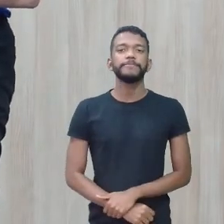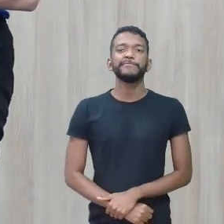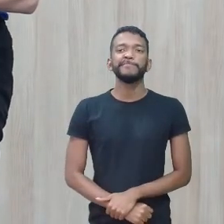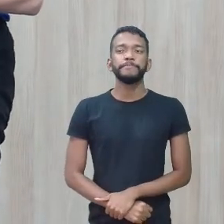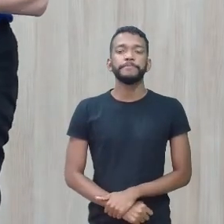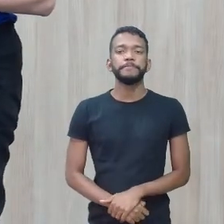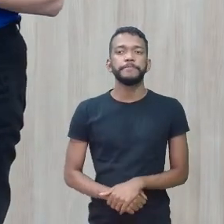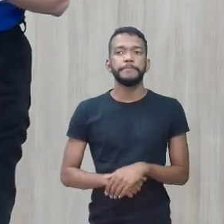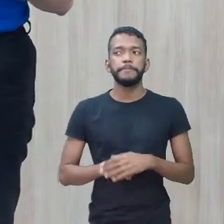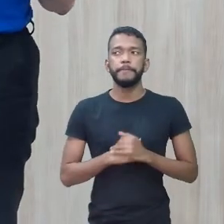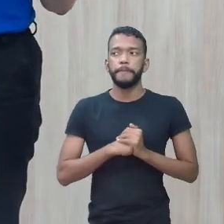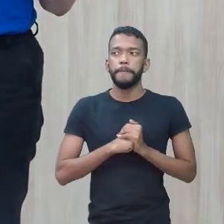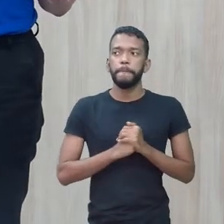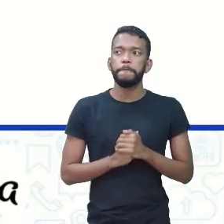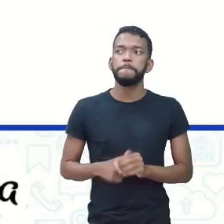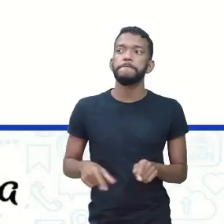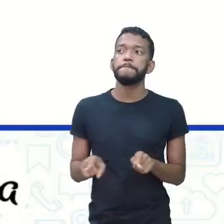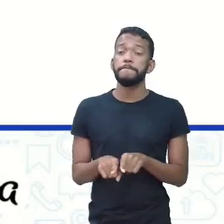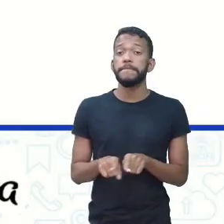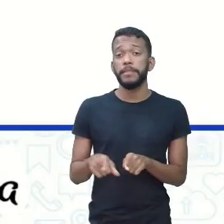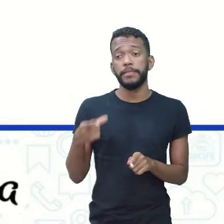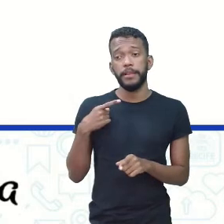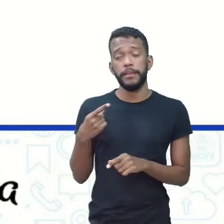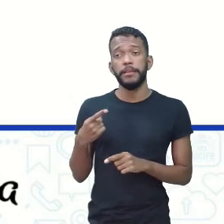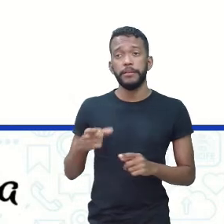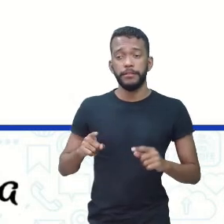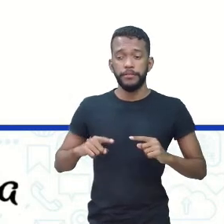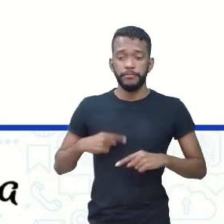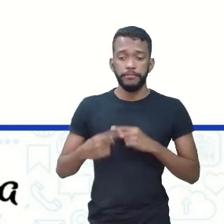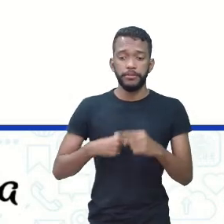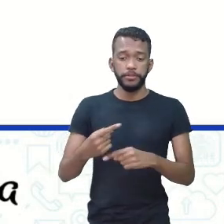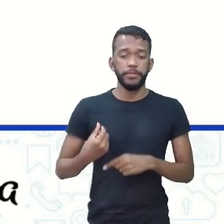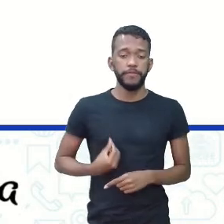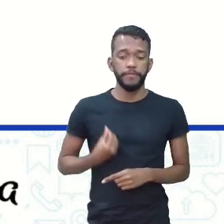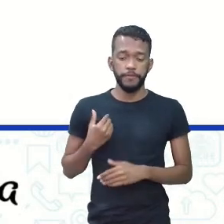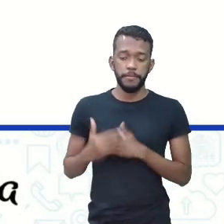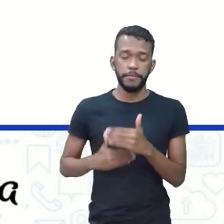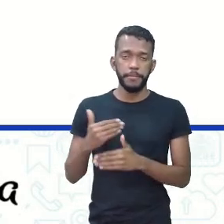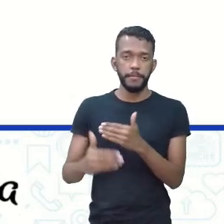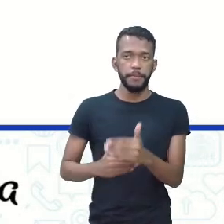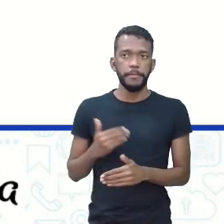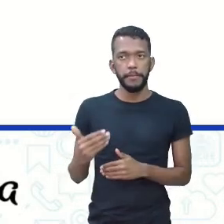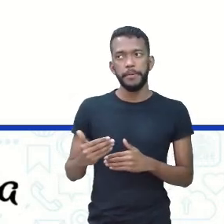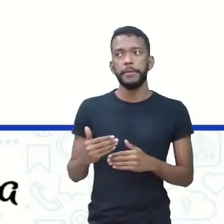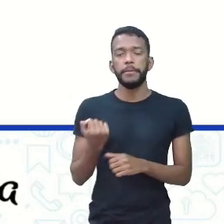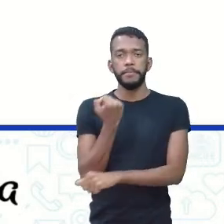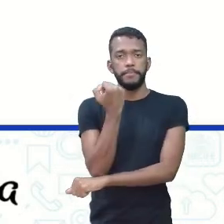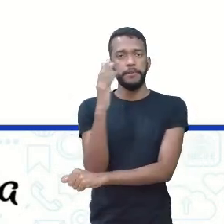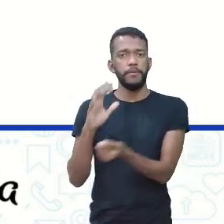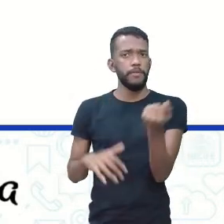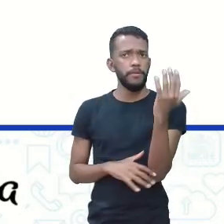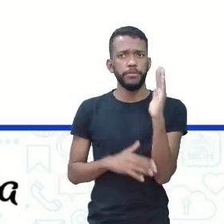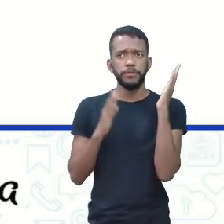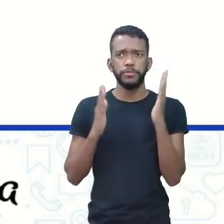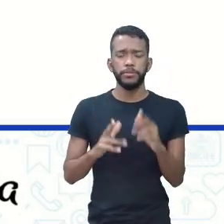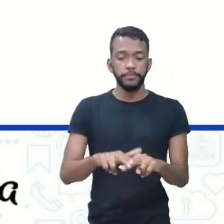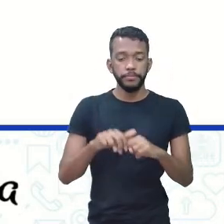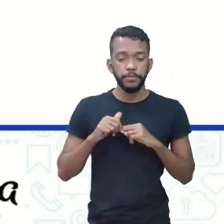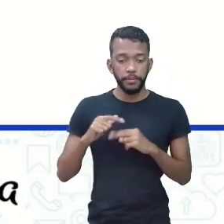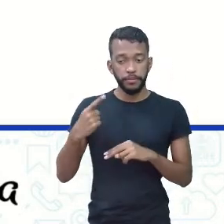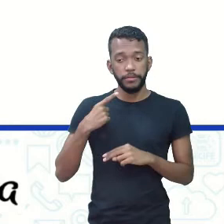E aqui a reprodução dos seres vivos é um processo biológico através do qual